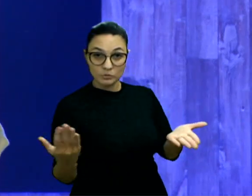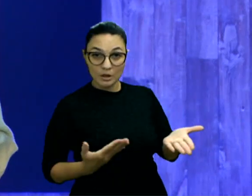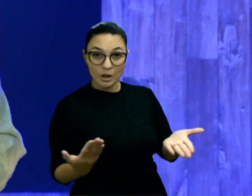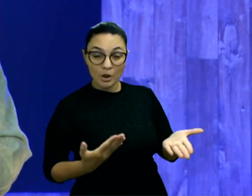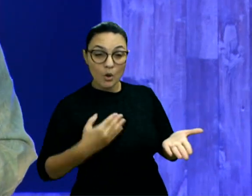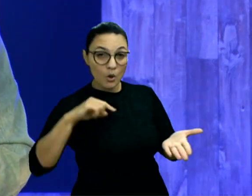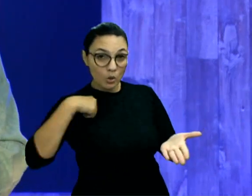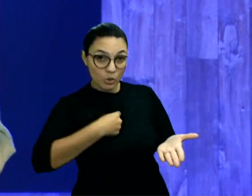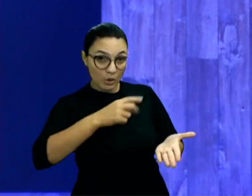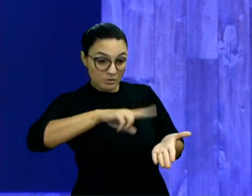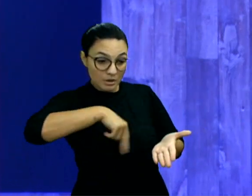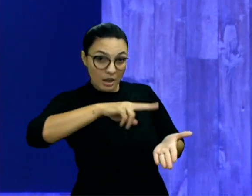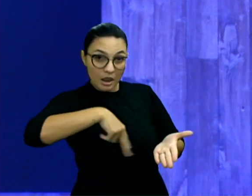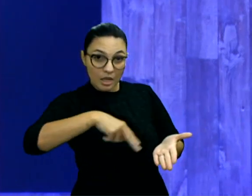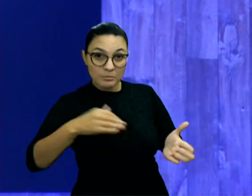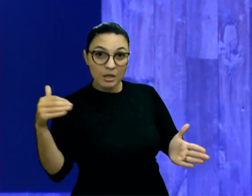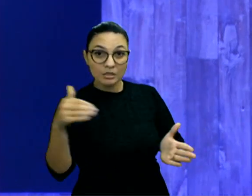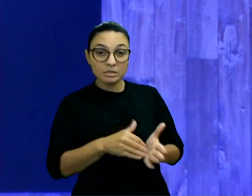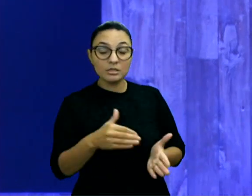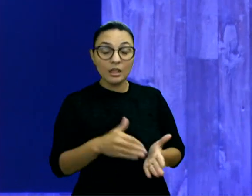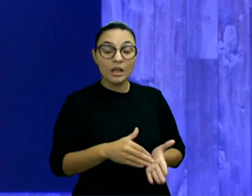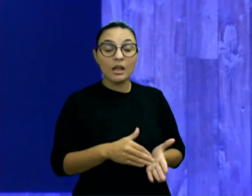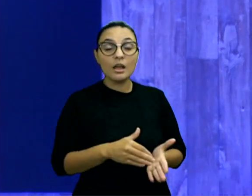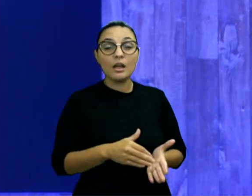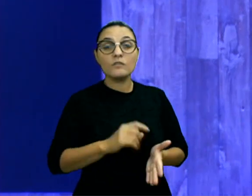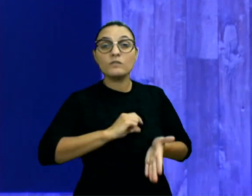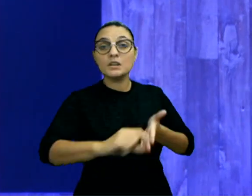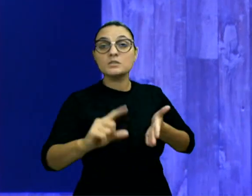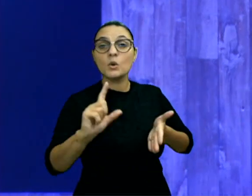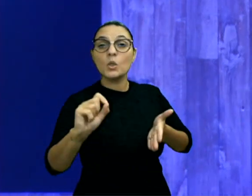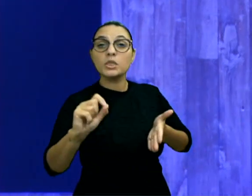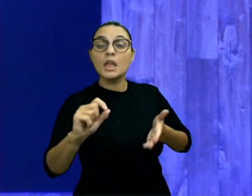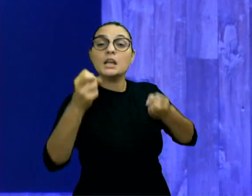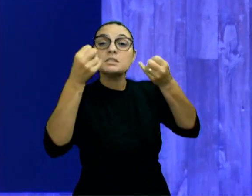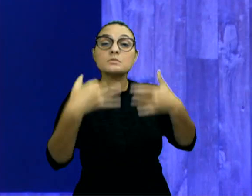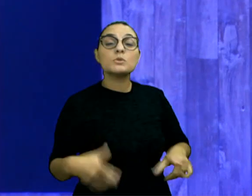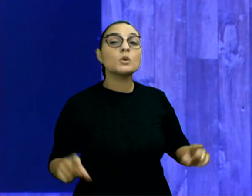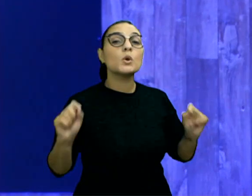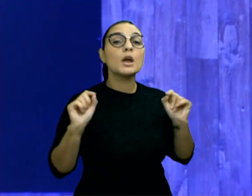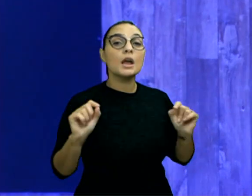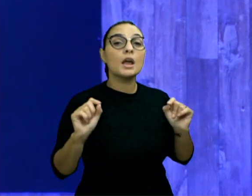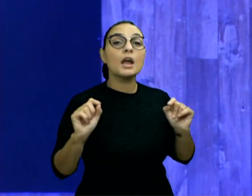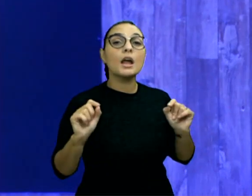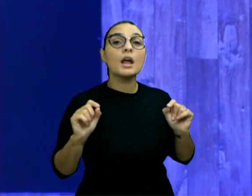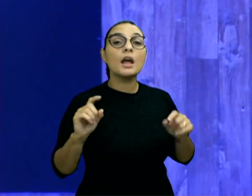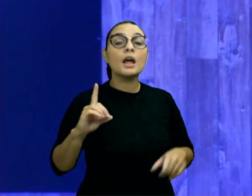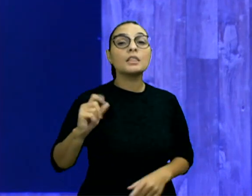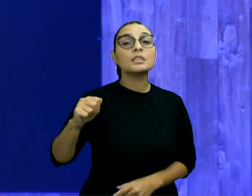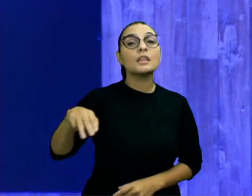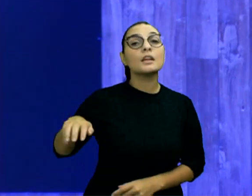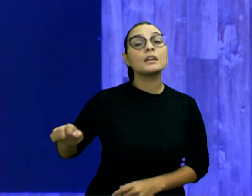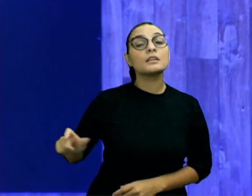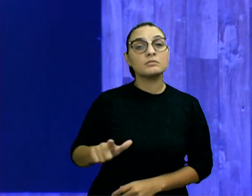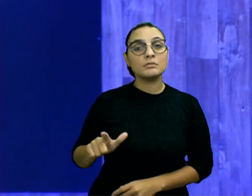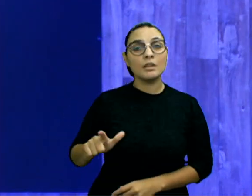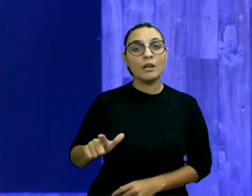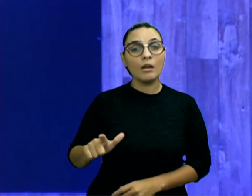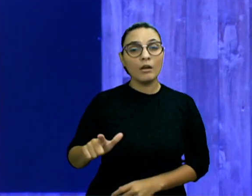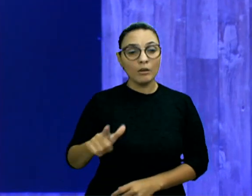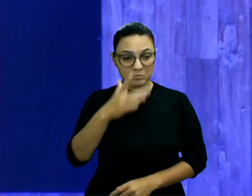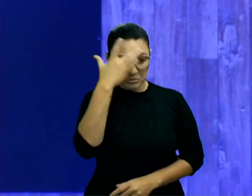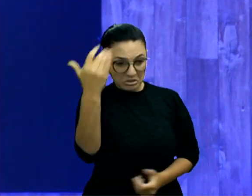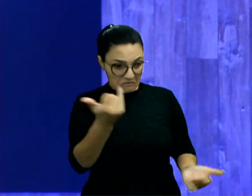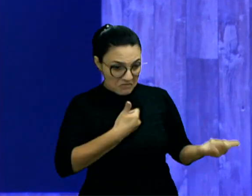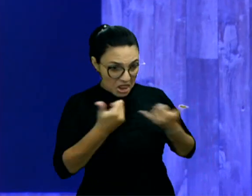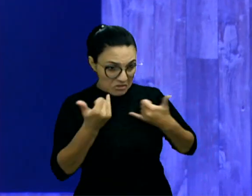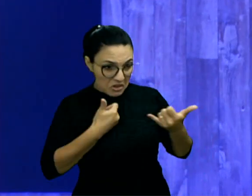aqui até o versículo 10, e eu acho lindo esse versículo 10, que diz assim: quando Daniel soube do decreto,